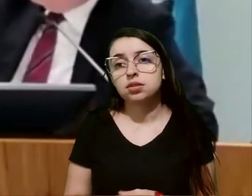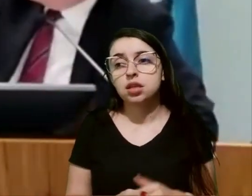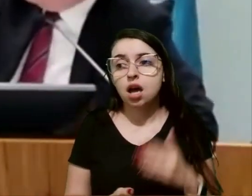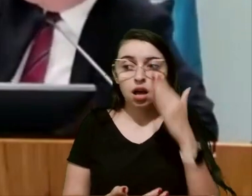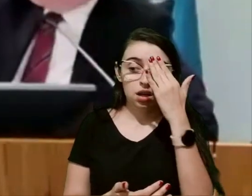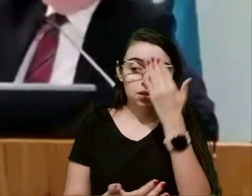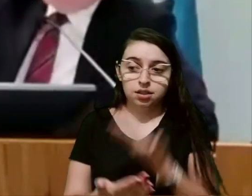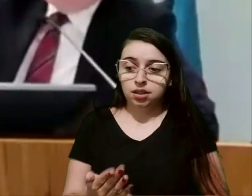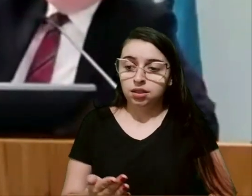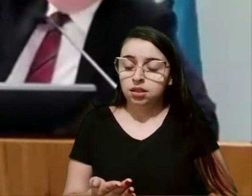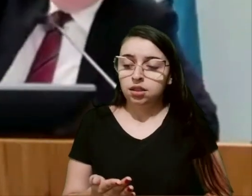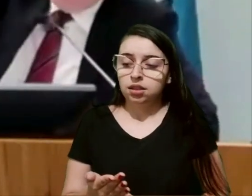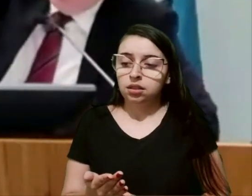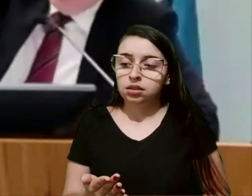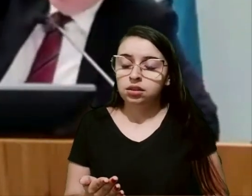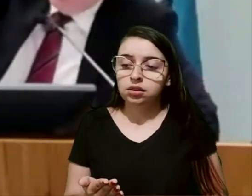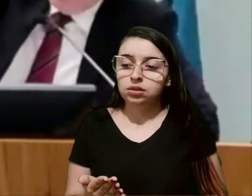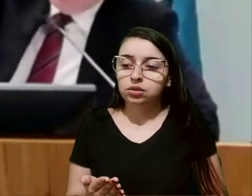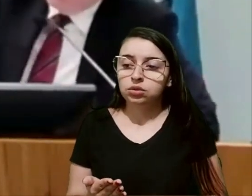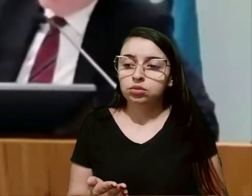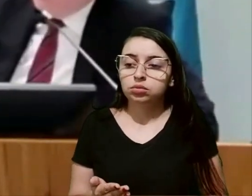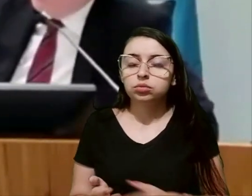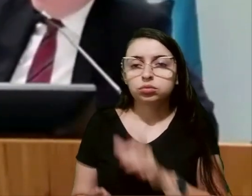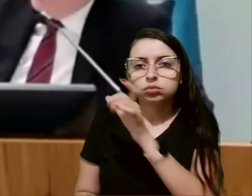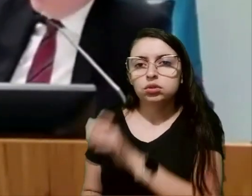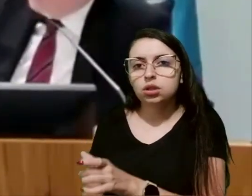Que é aquela perplexidade que o